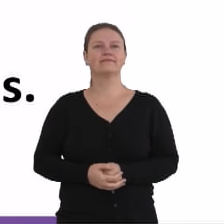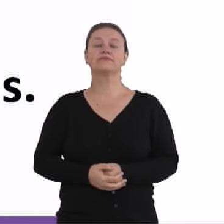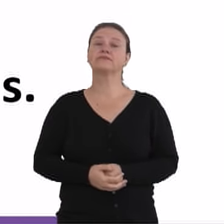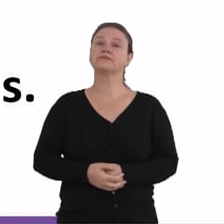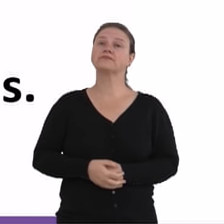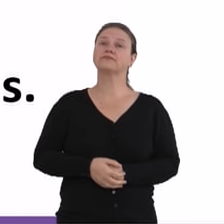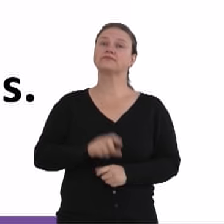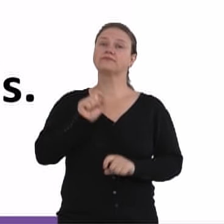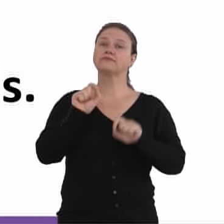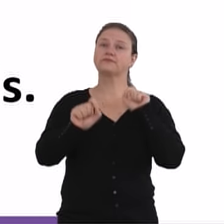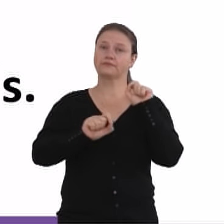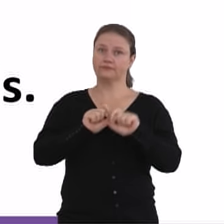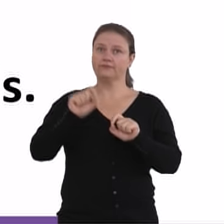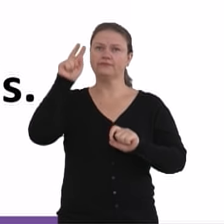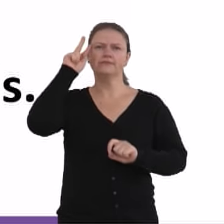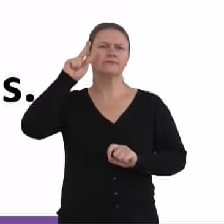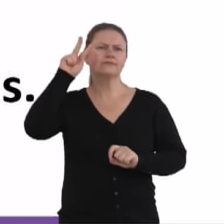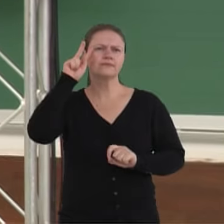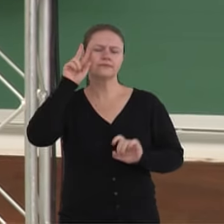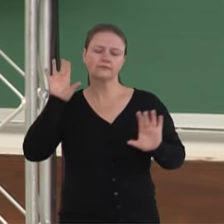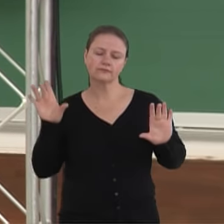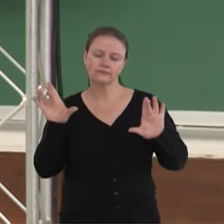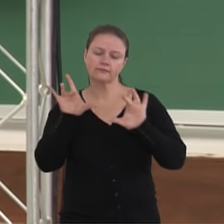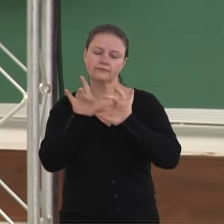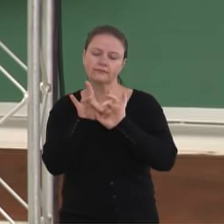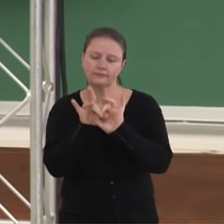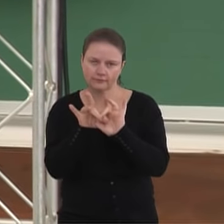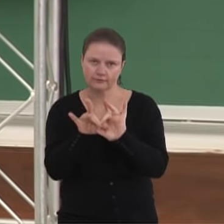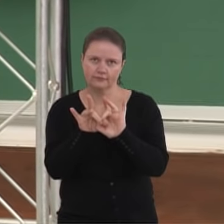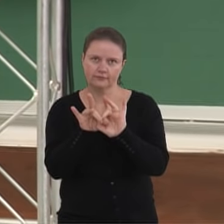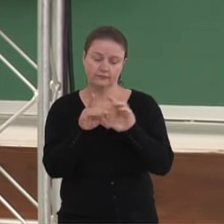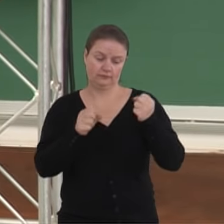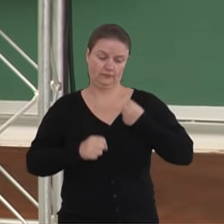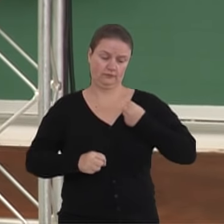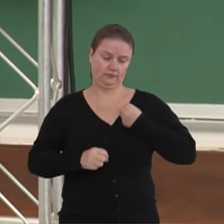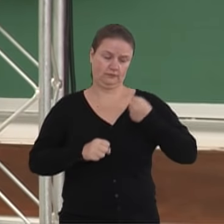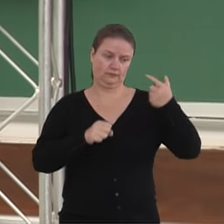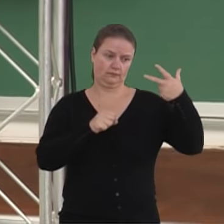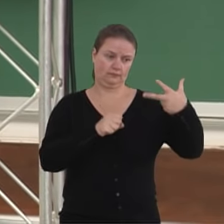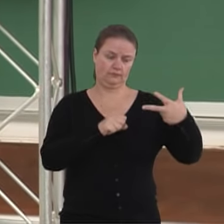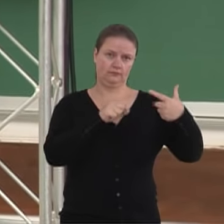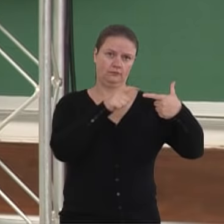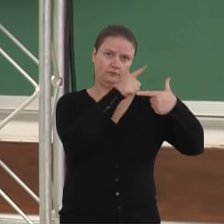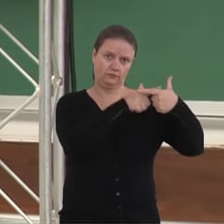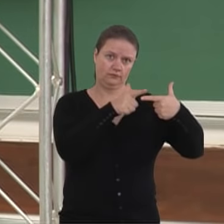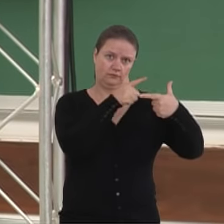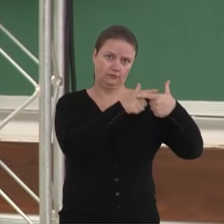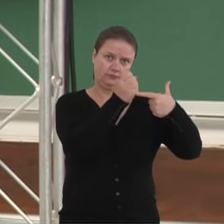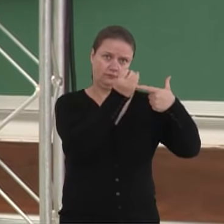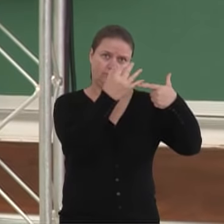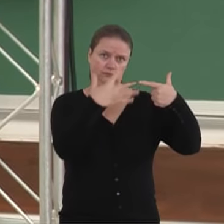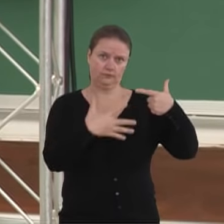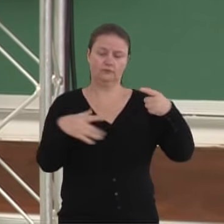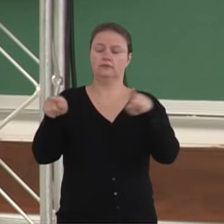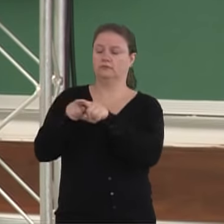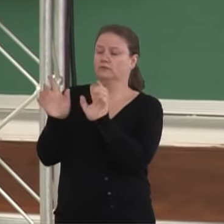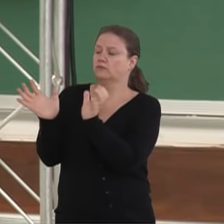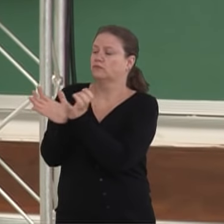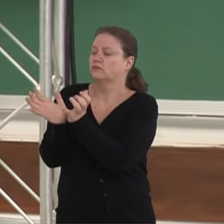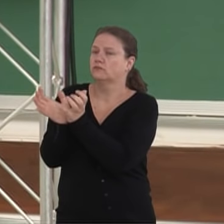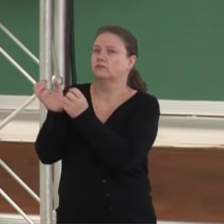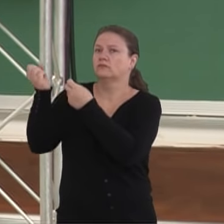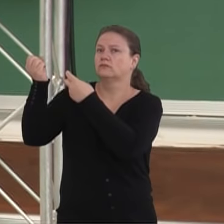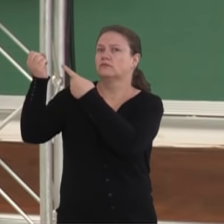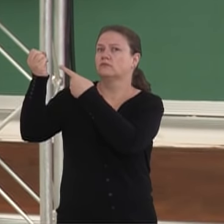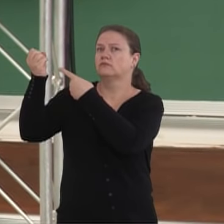Então, lembrando, a união entre o conjunto dos números racionais e o conjunto dos números irracionais, nós vamos ter o